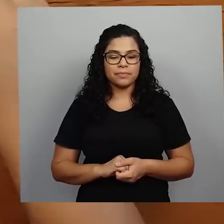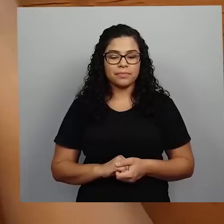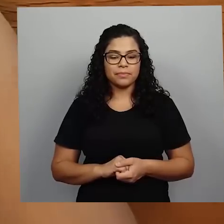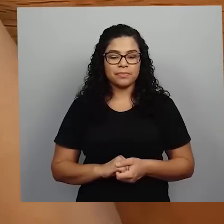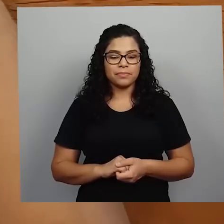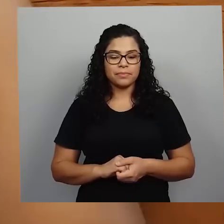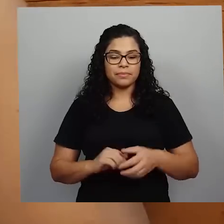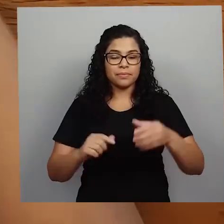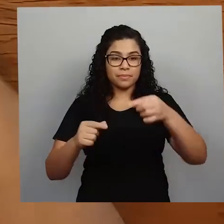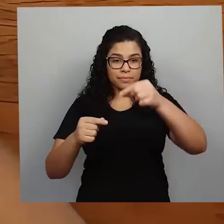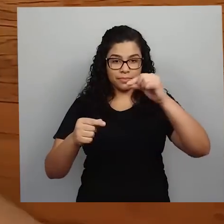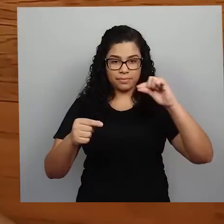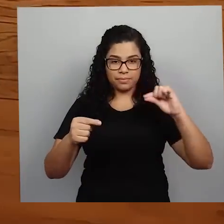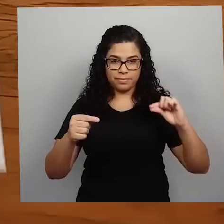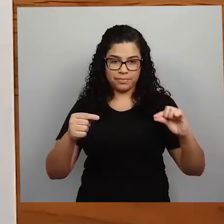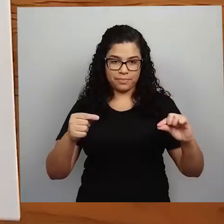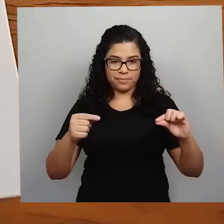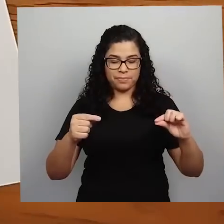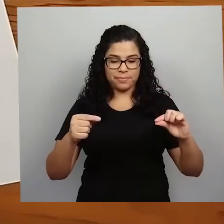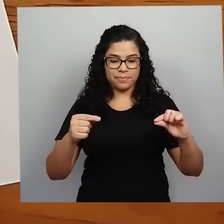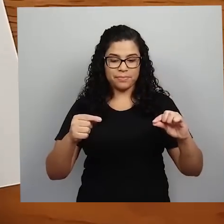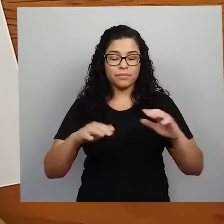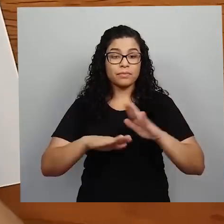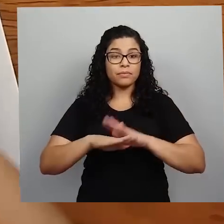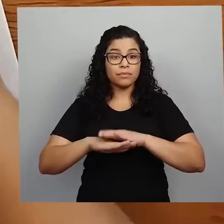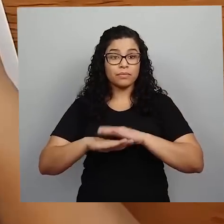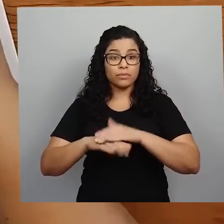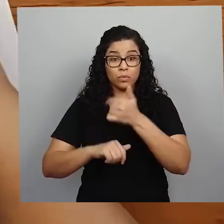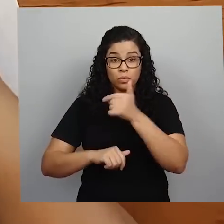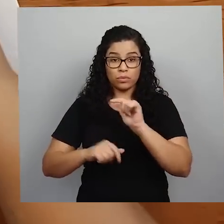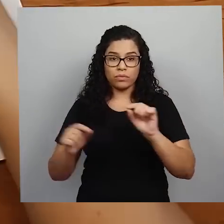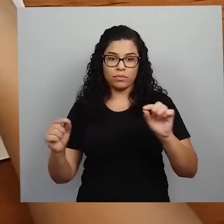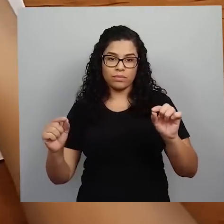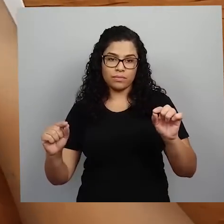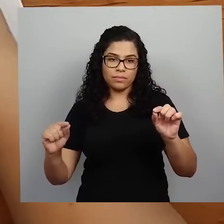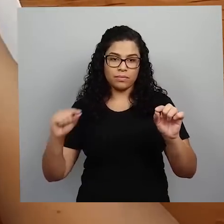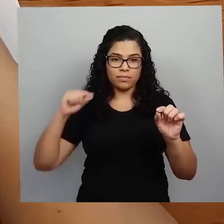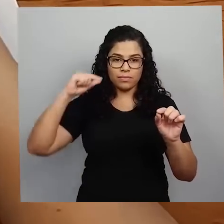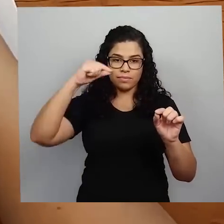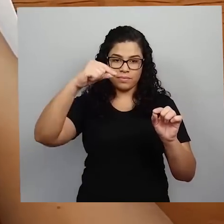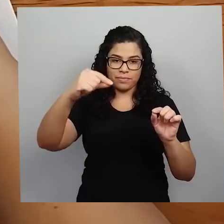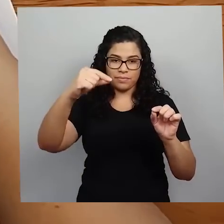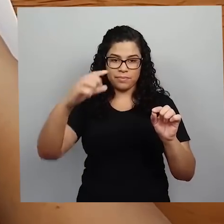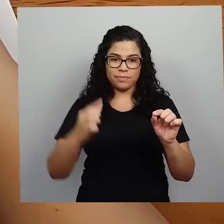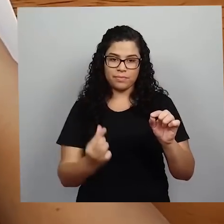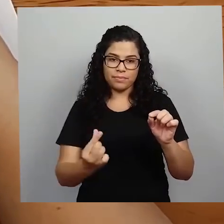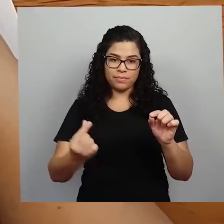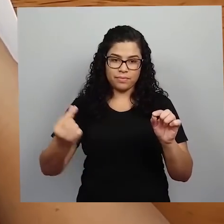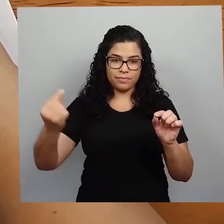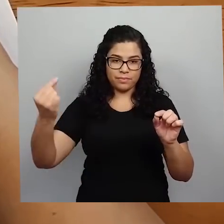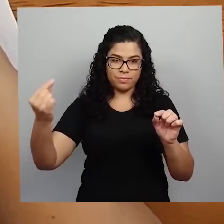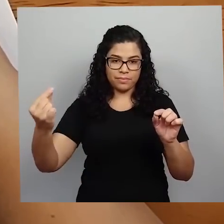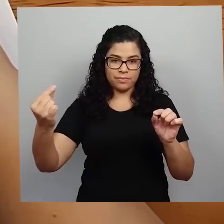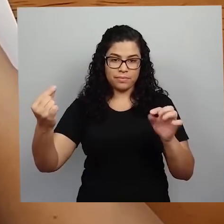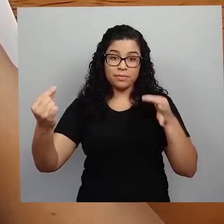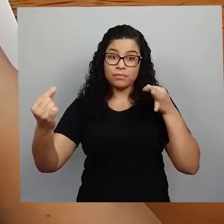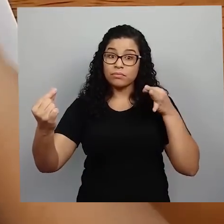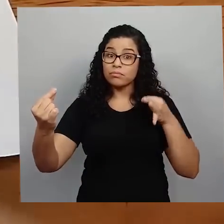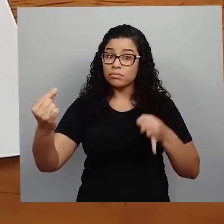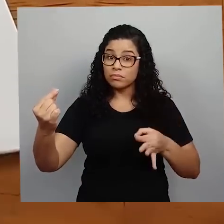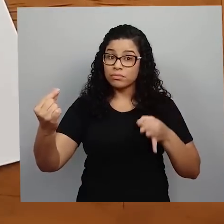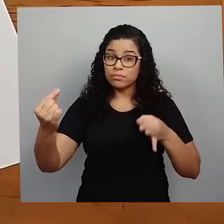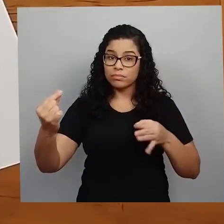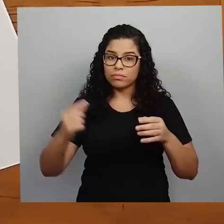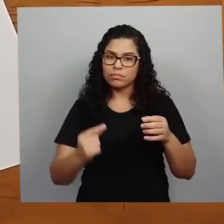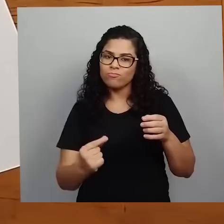Vou abrir e vou fazer isso com o outro lado também, deixando bem